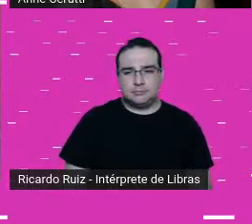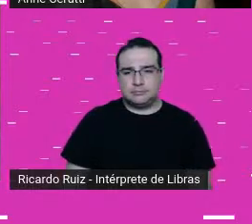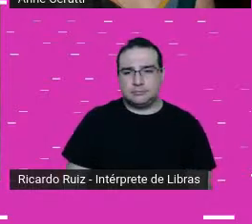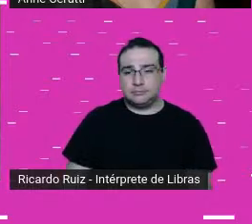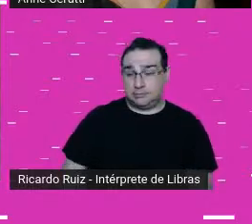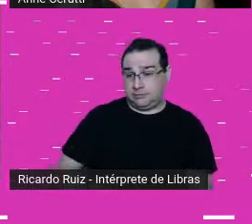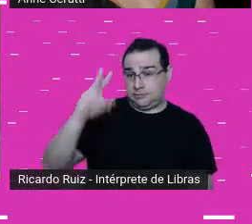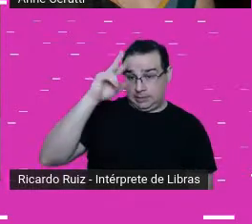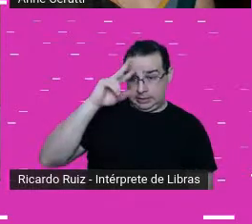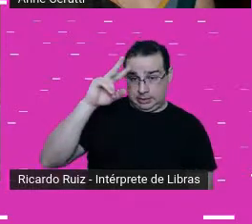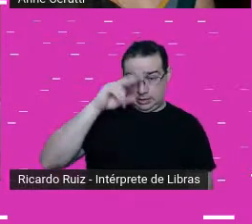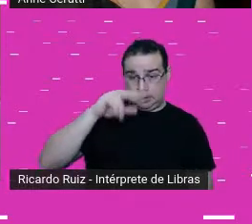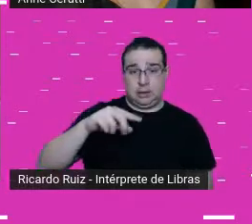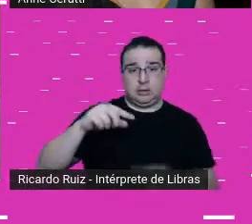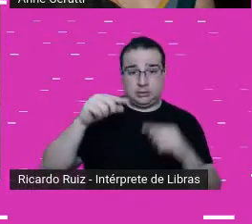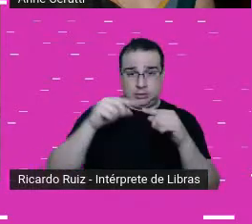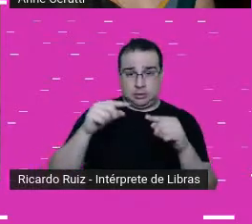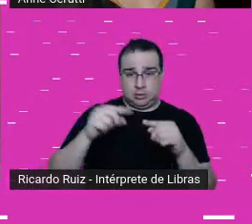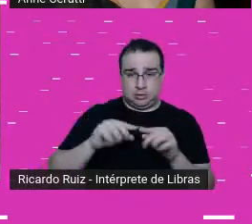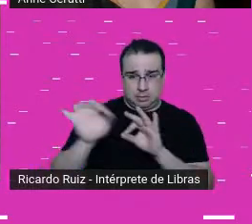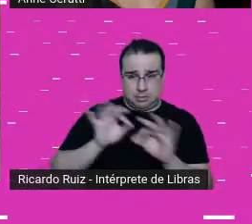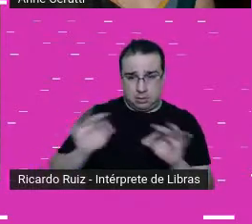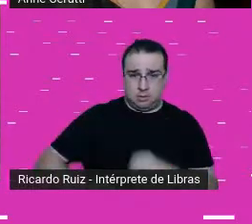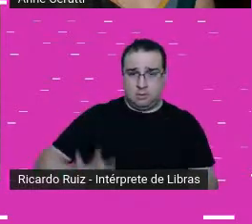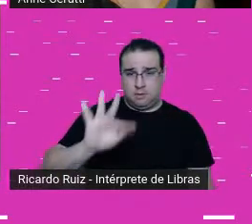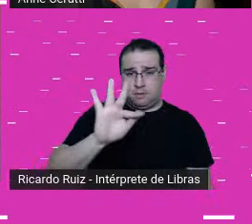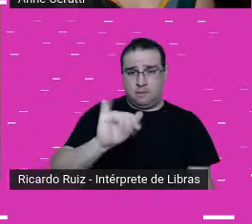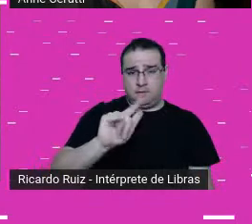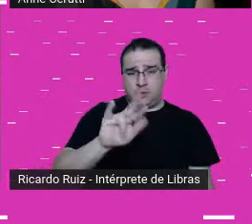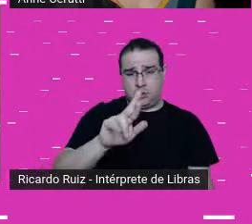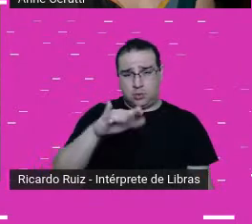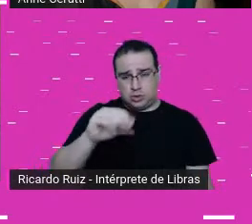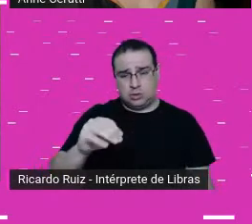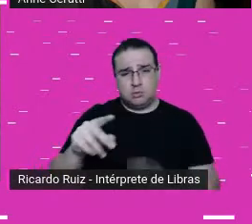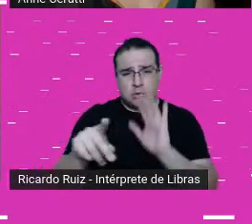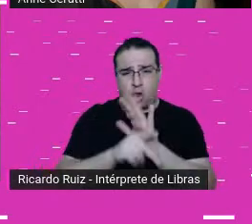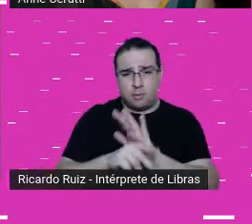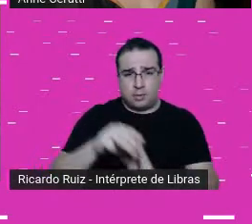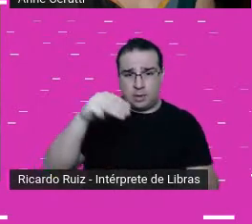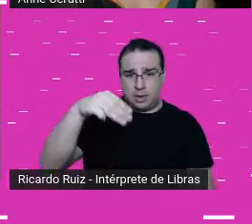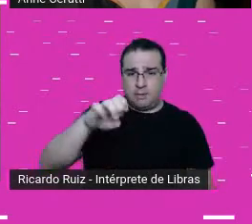eu lembro que o figurino da Medeia,